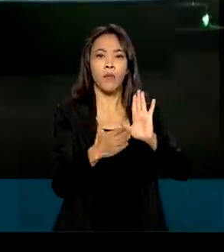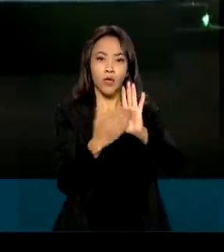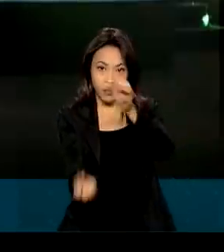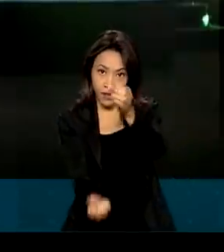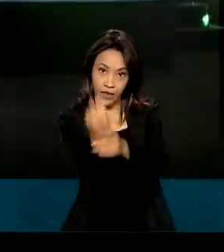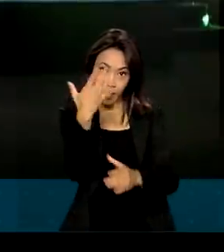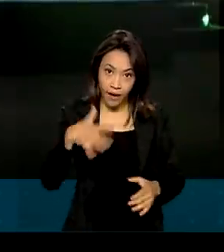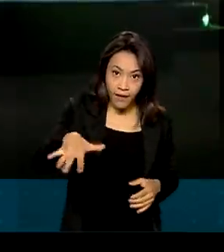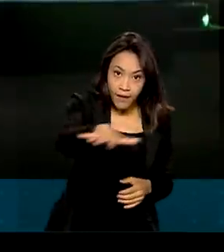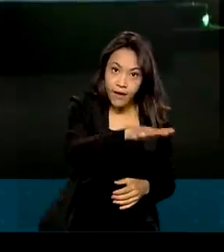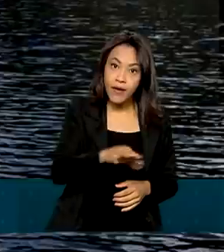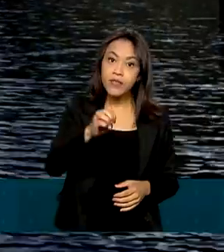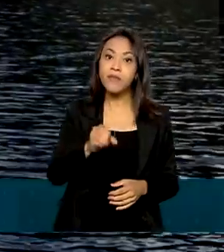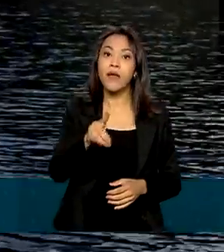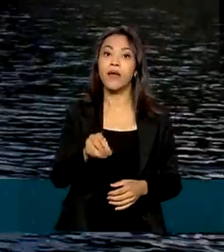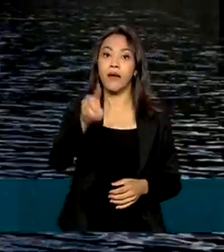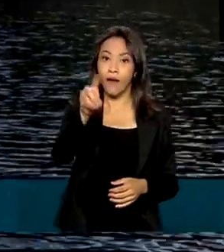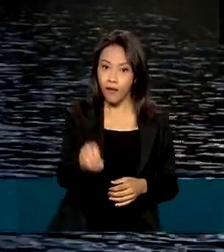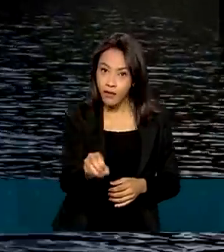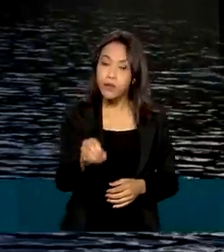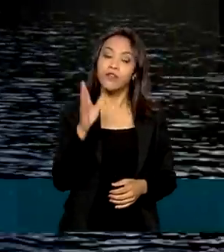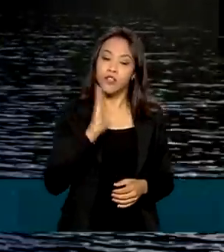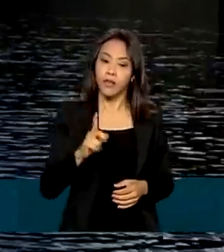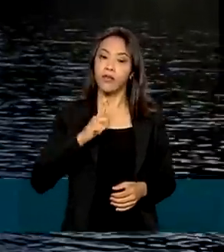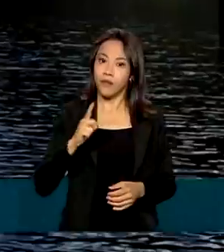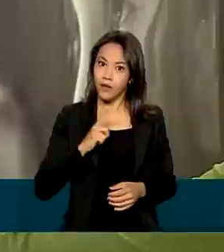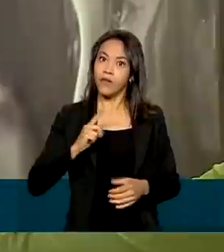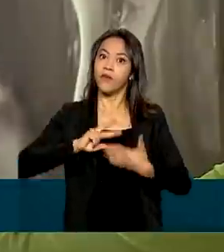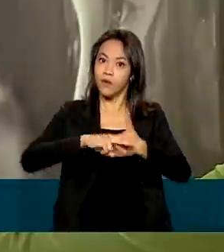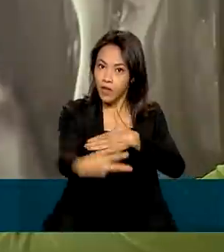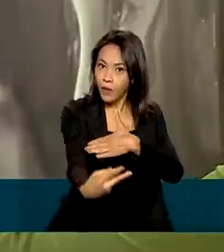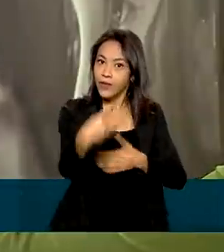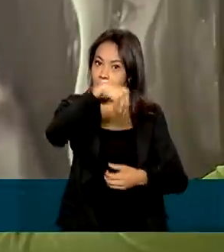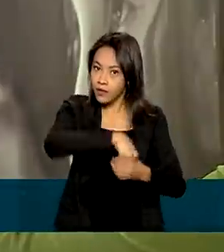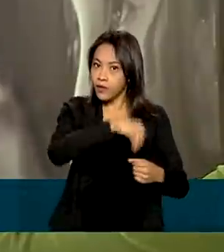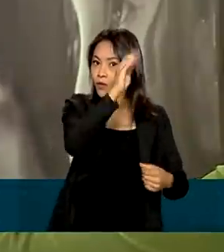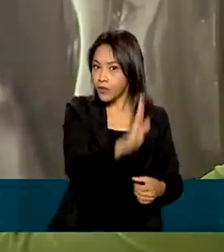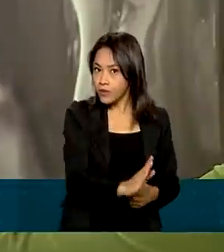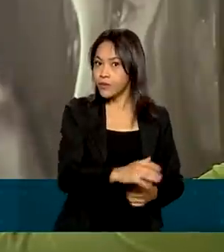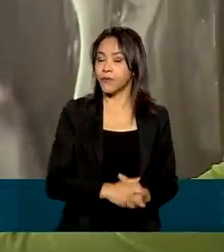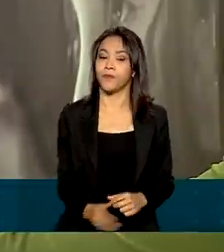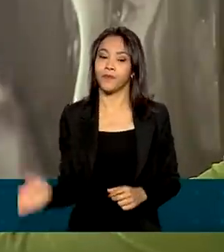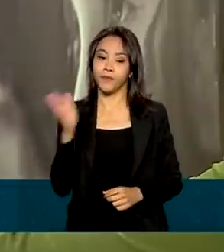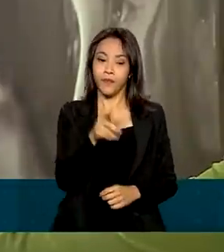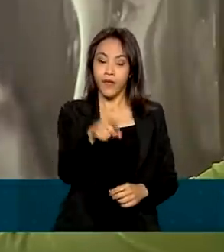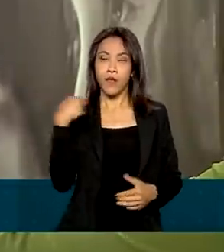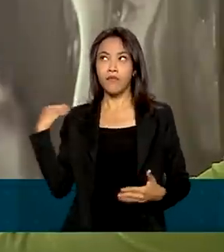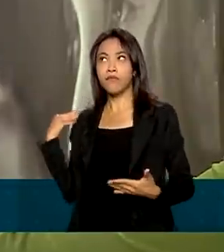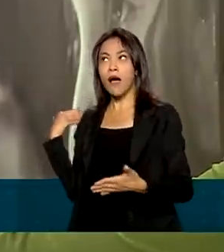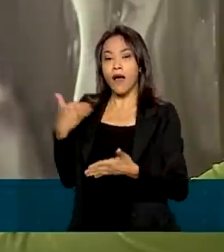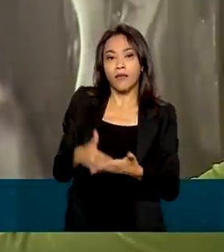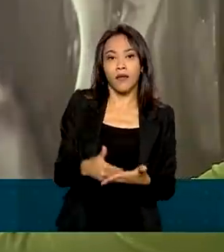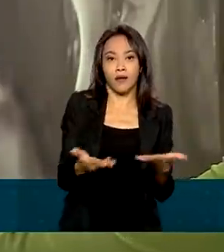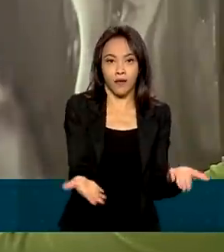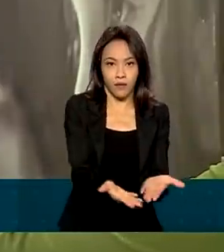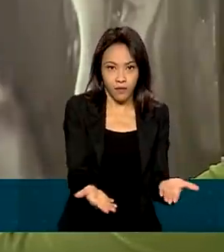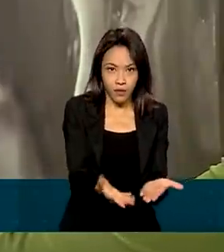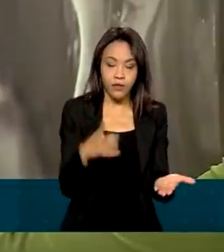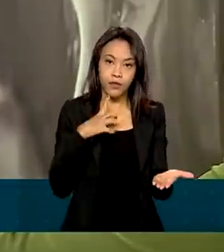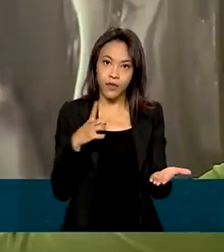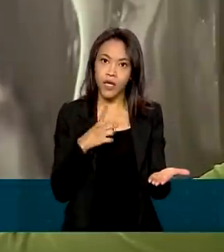desse mercado já trouxe impactos internos no final do ano passado pra cá atende Uma demanda expressiva